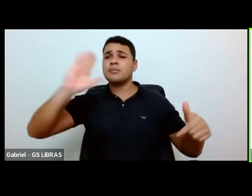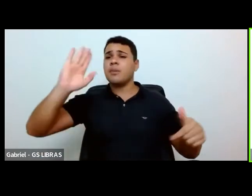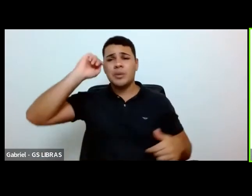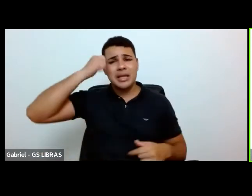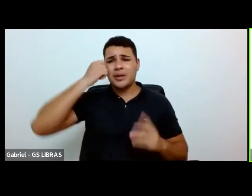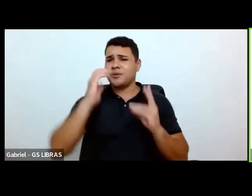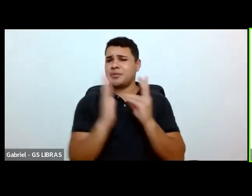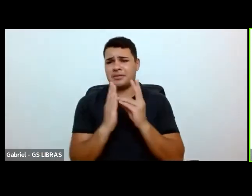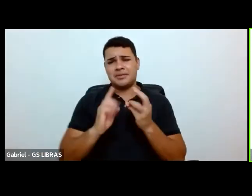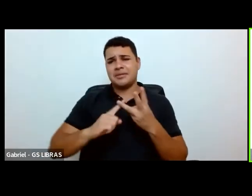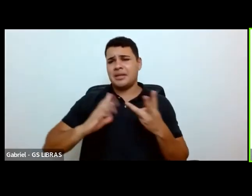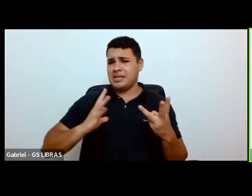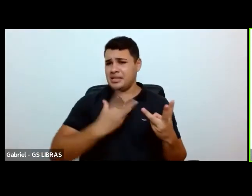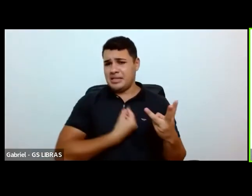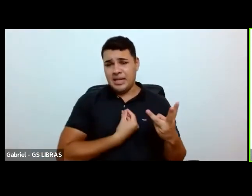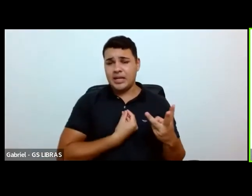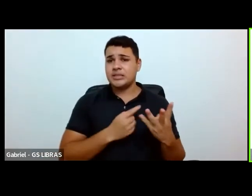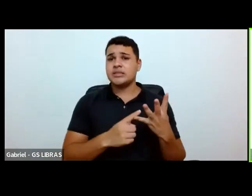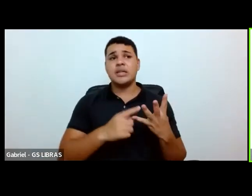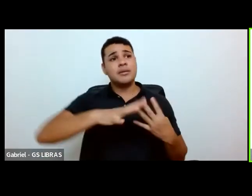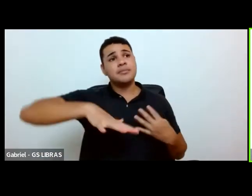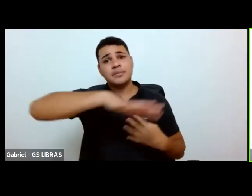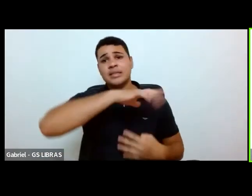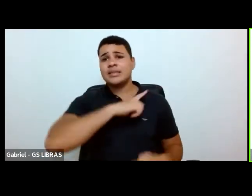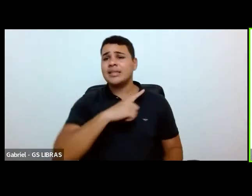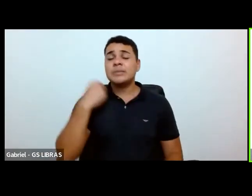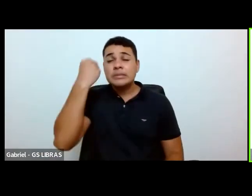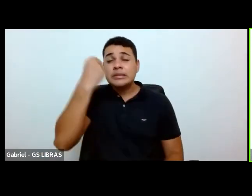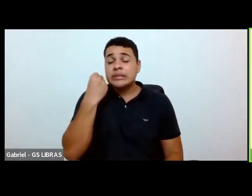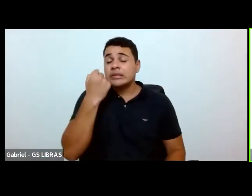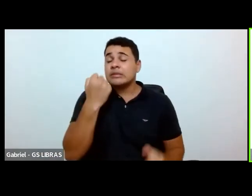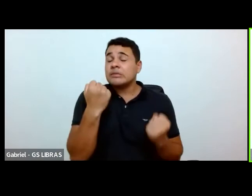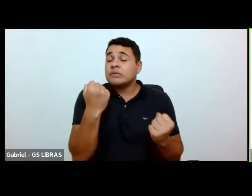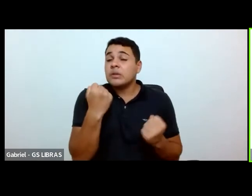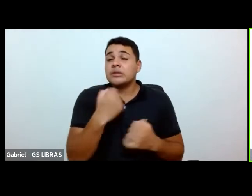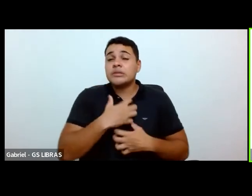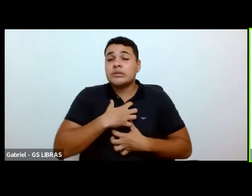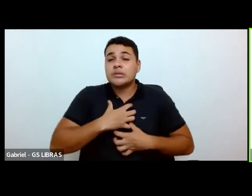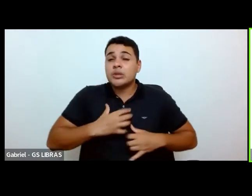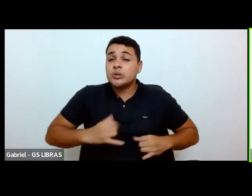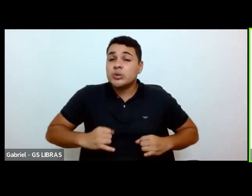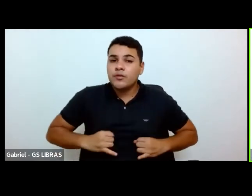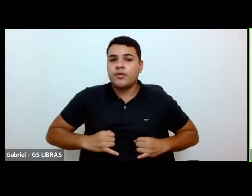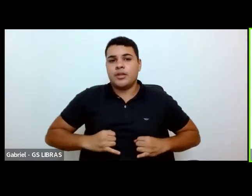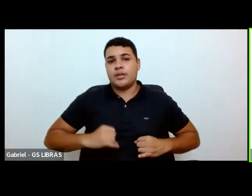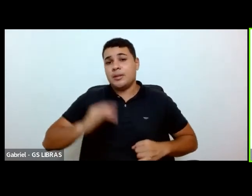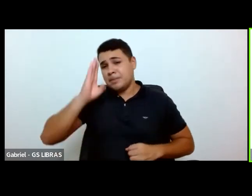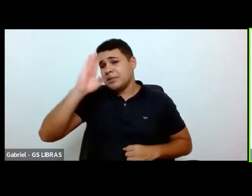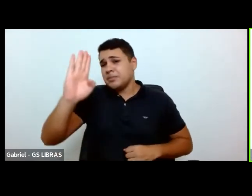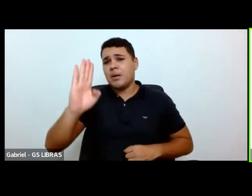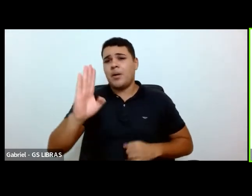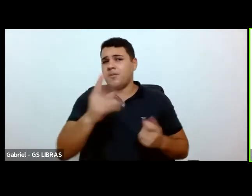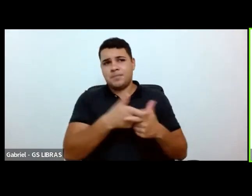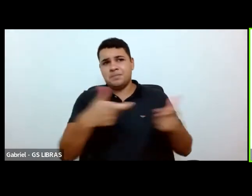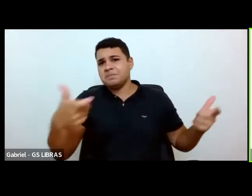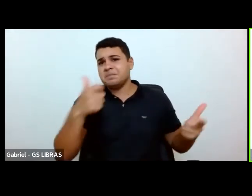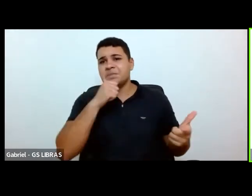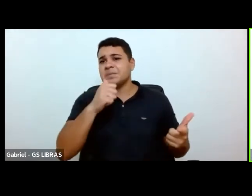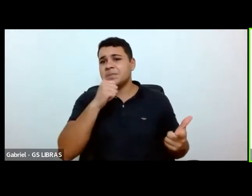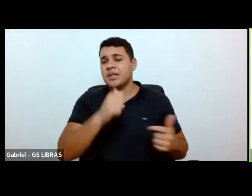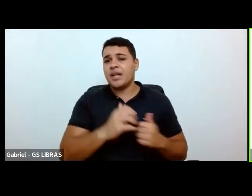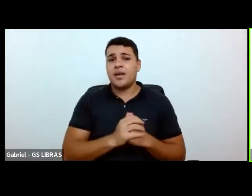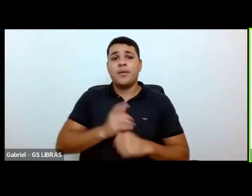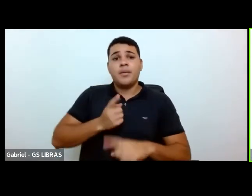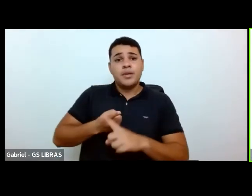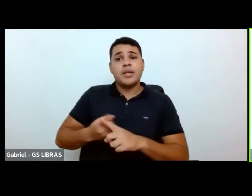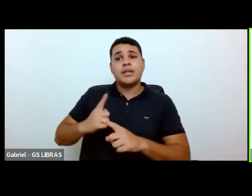trans, acabam vivenciando de uma maneira mais dura, mas, obviamente, também os corpos das mulheres em geral, né, de uma estrutura